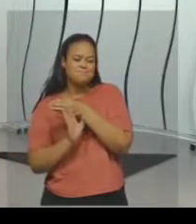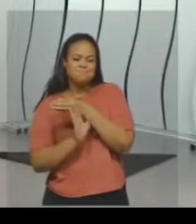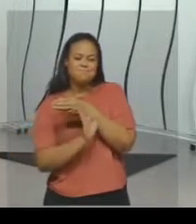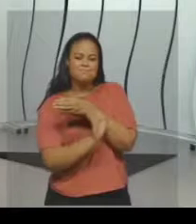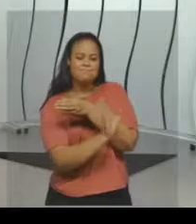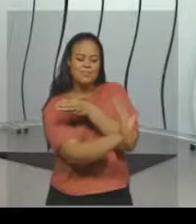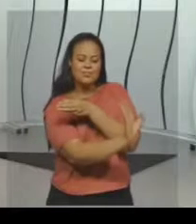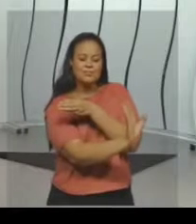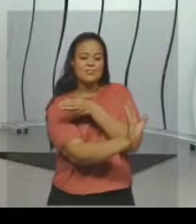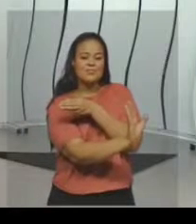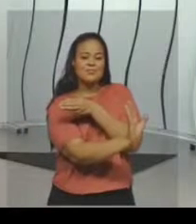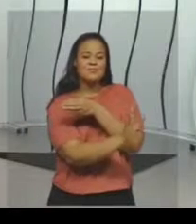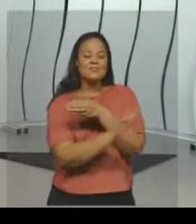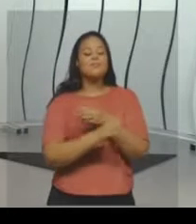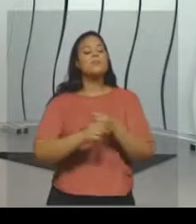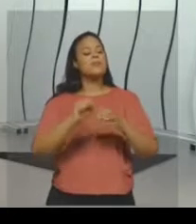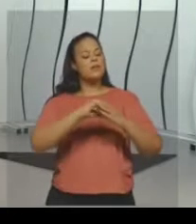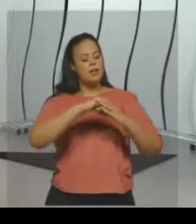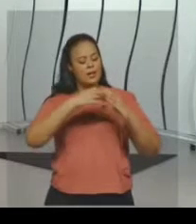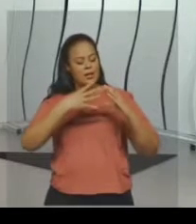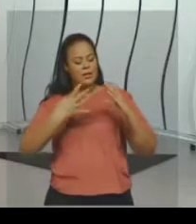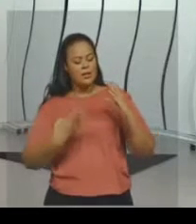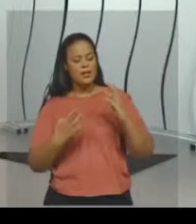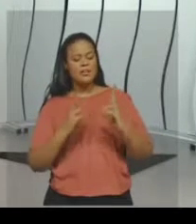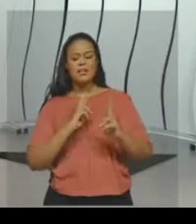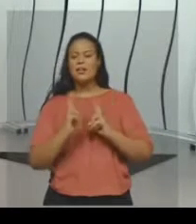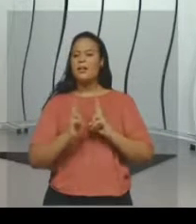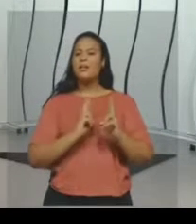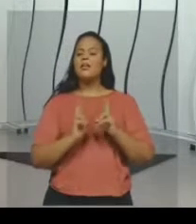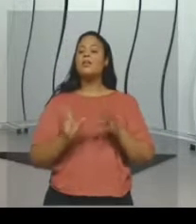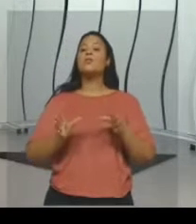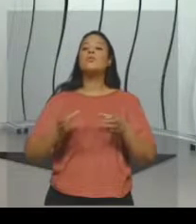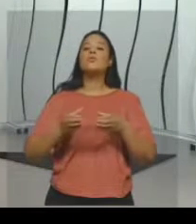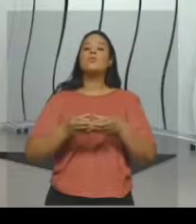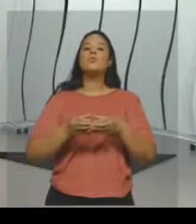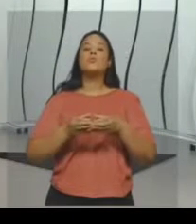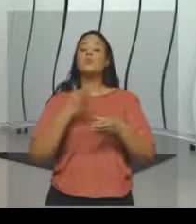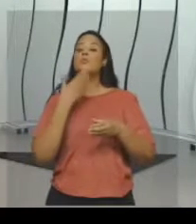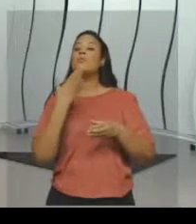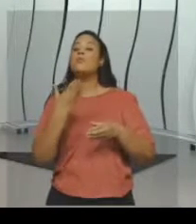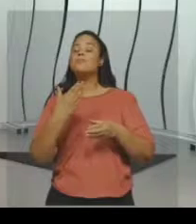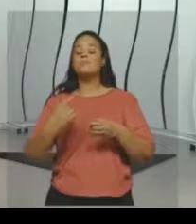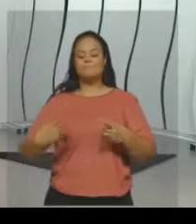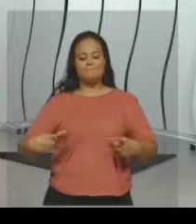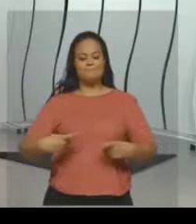mas possui também características relacionadas ao grupo das bactérias.